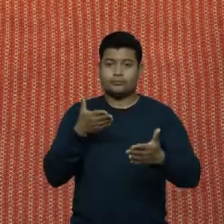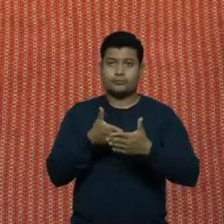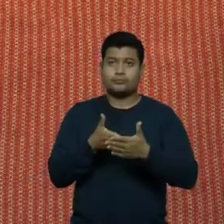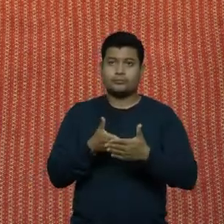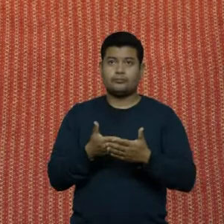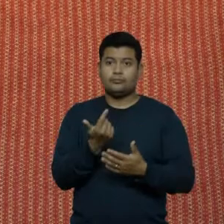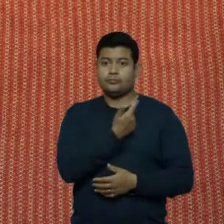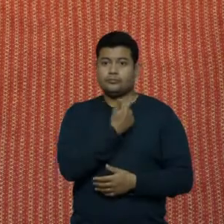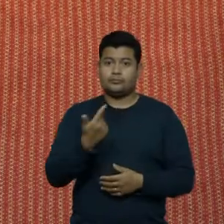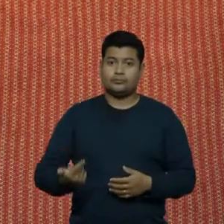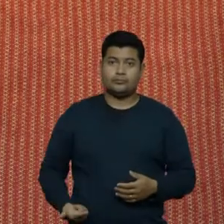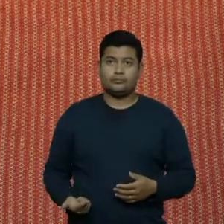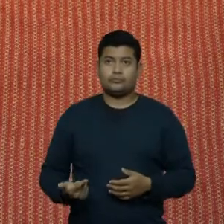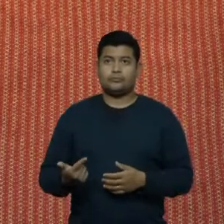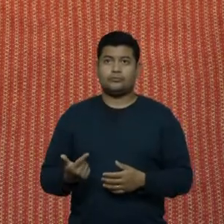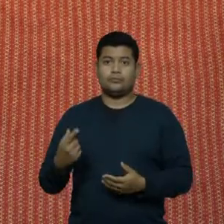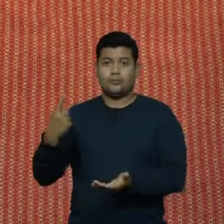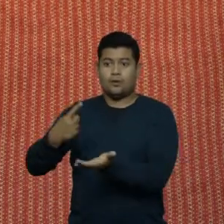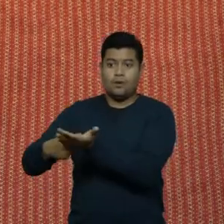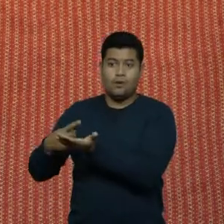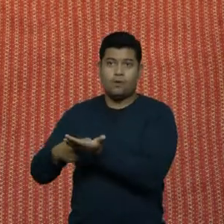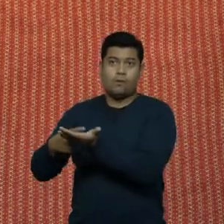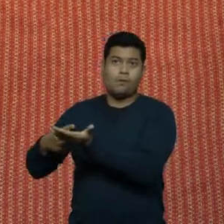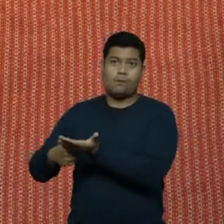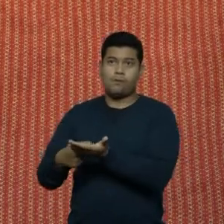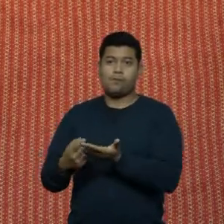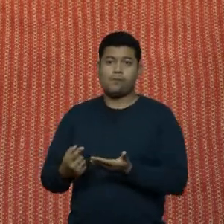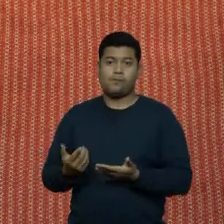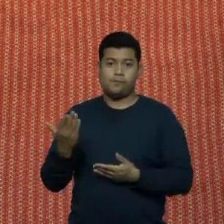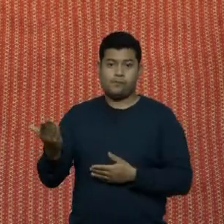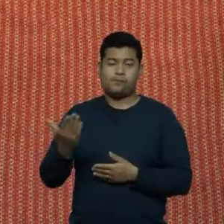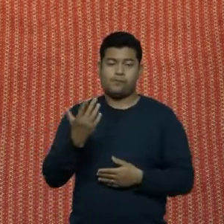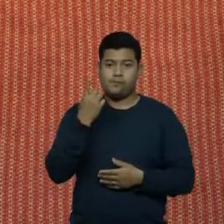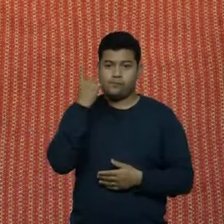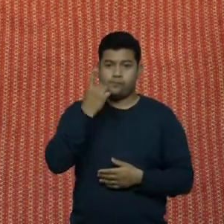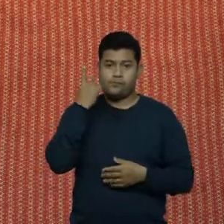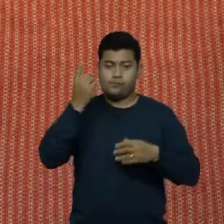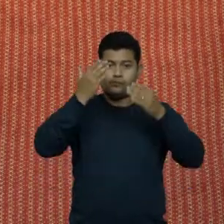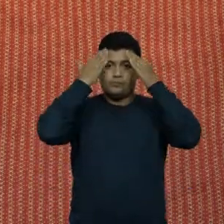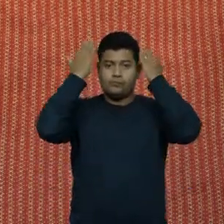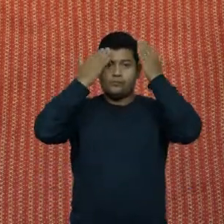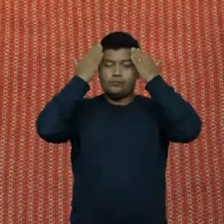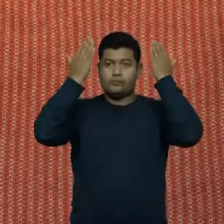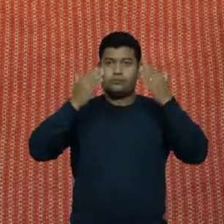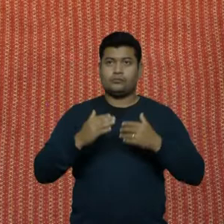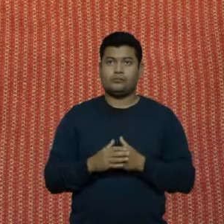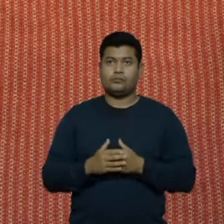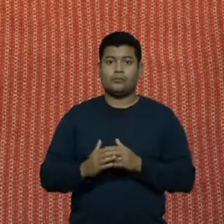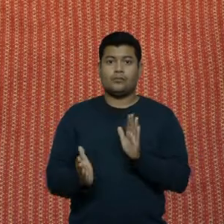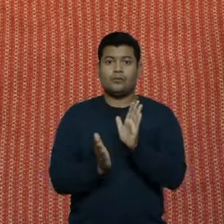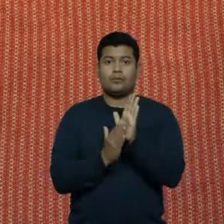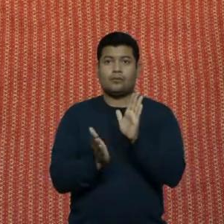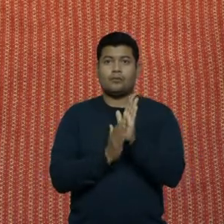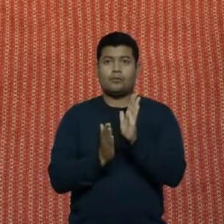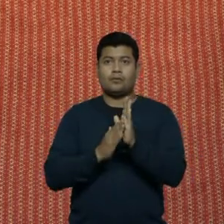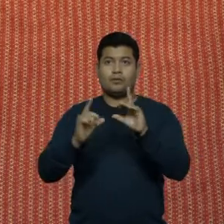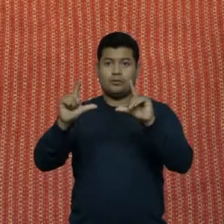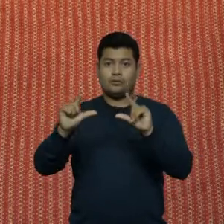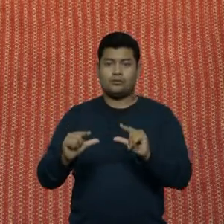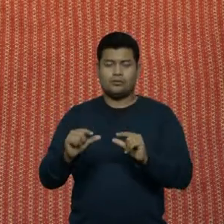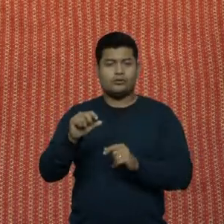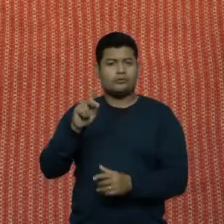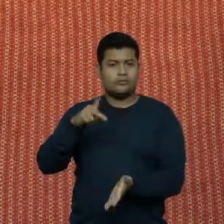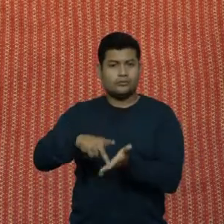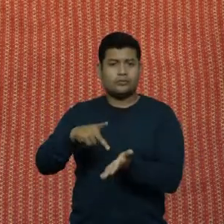o governo não acordo bem falou que o Deputado José Milton Scheffer uma proposta para diminuir sim